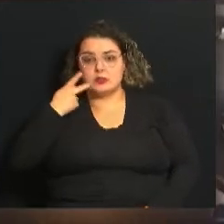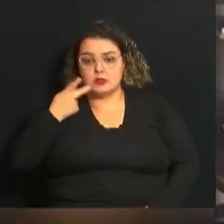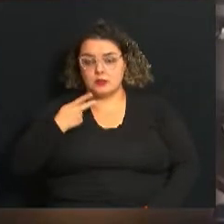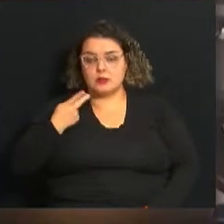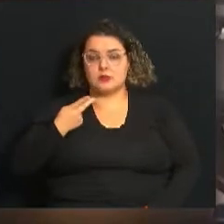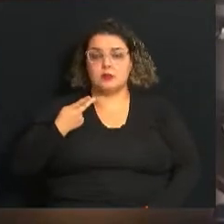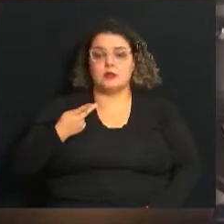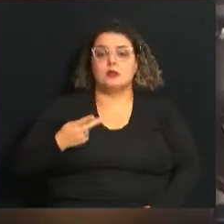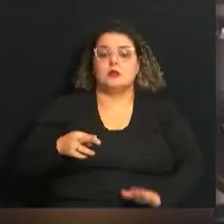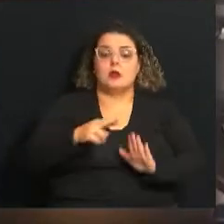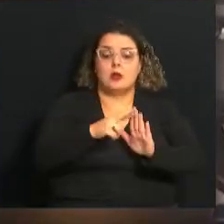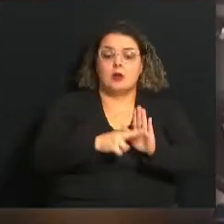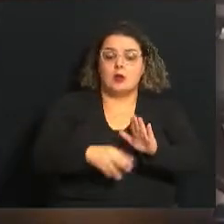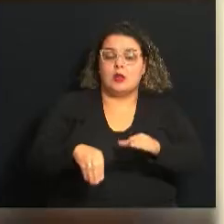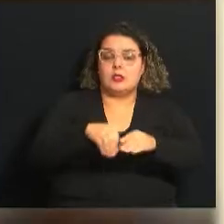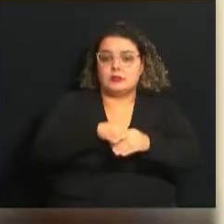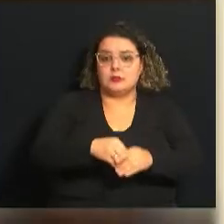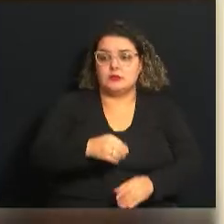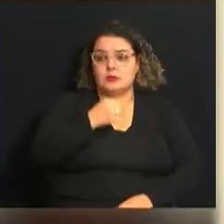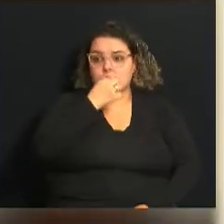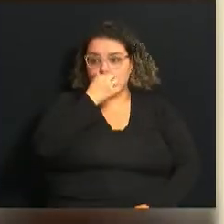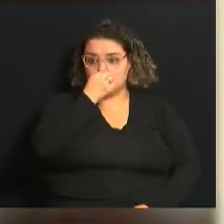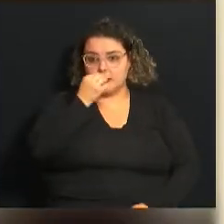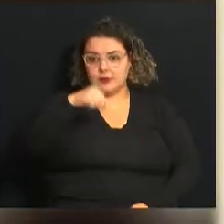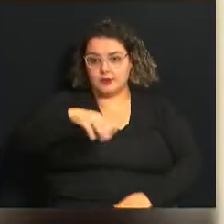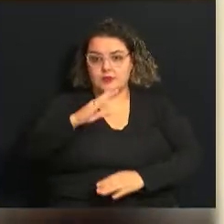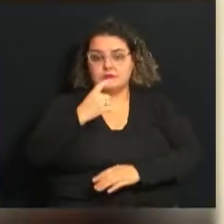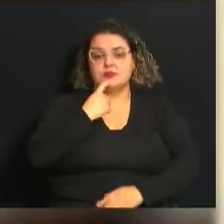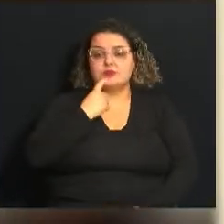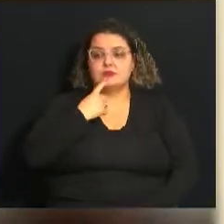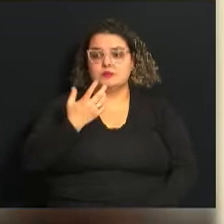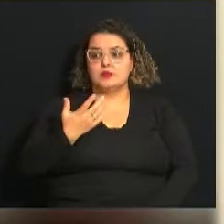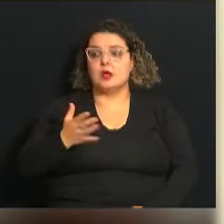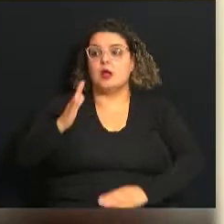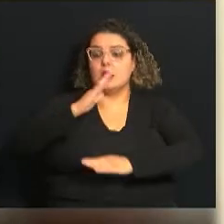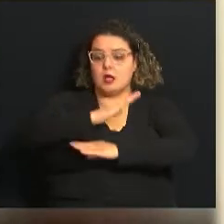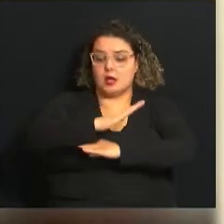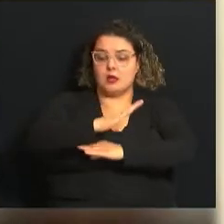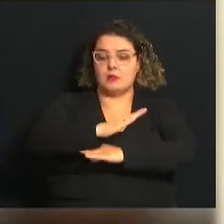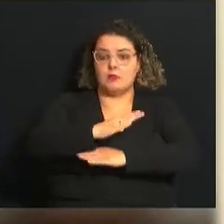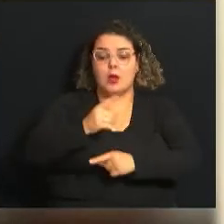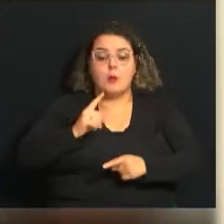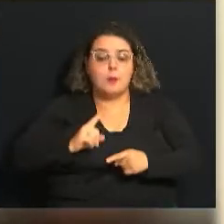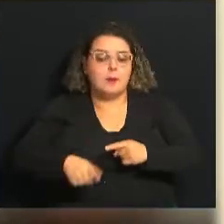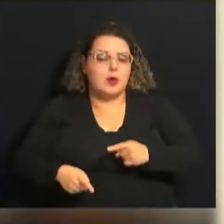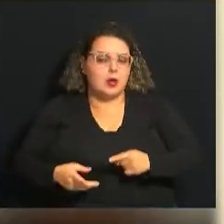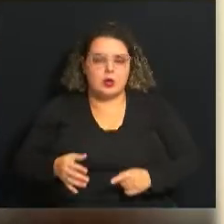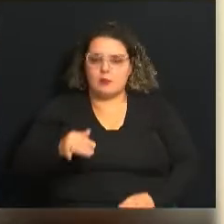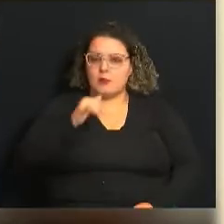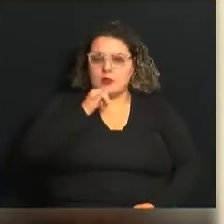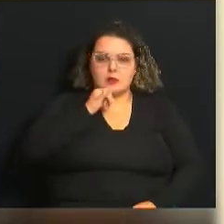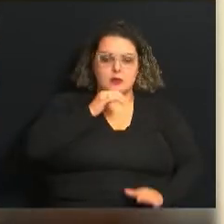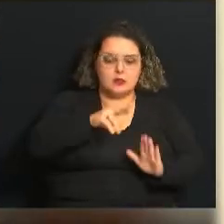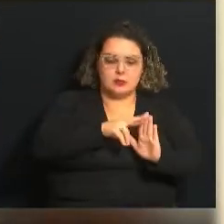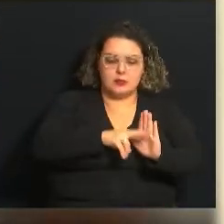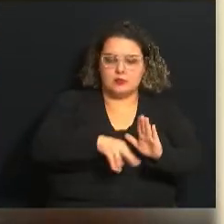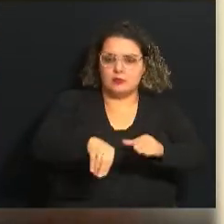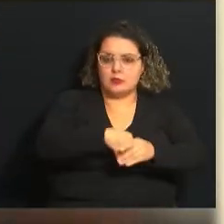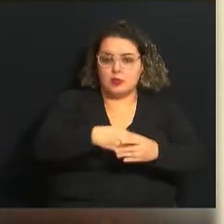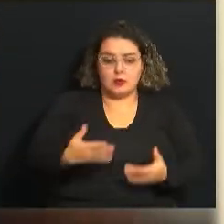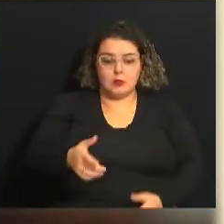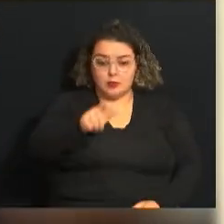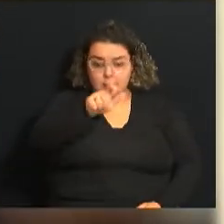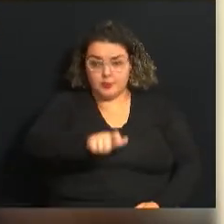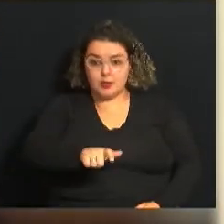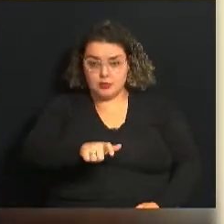o regimento da Câmara de Campinas. Hoje a Câmara Municipal, no nosso regimento, proíbe, por exemplo, dar uma honraria para uma pessoa que exerce